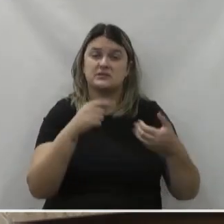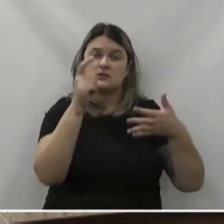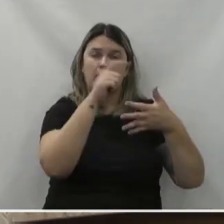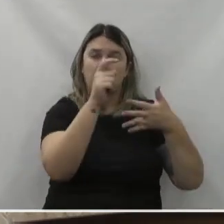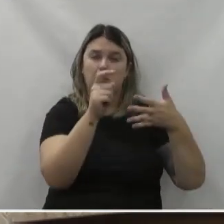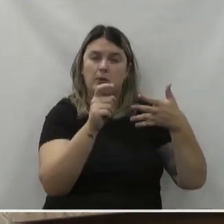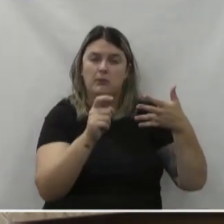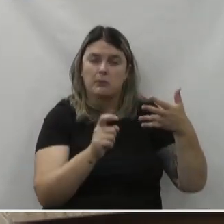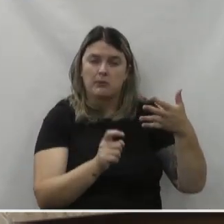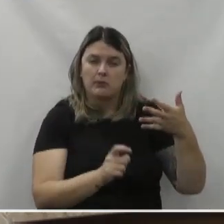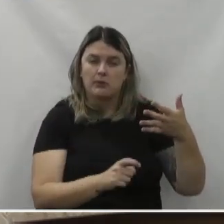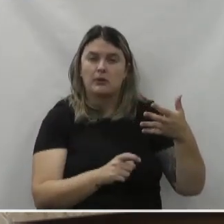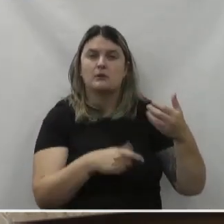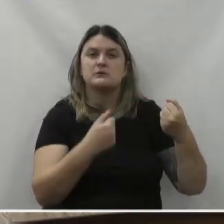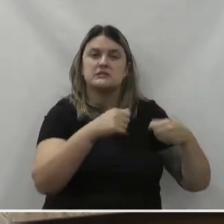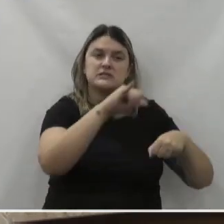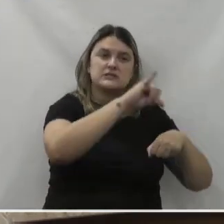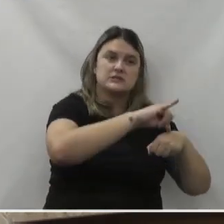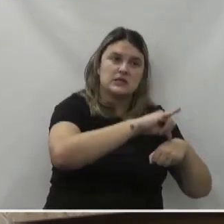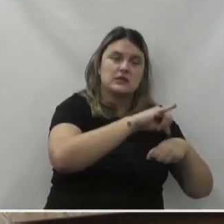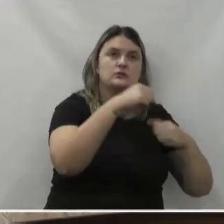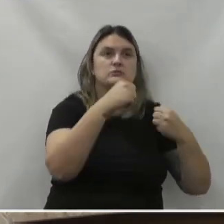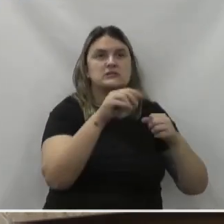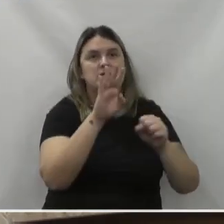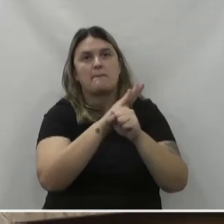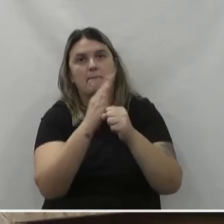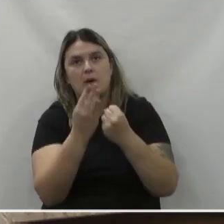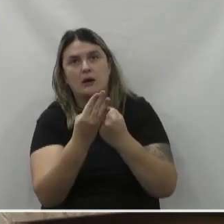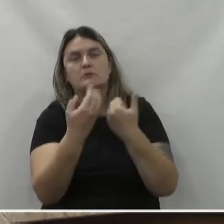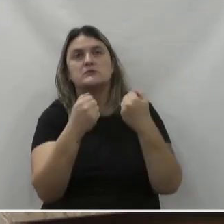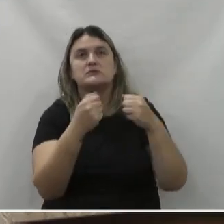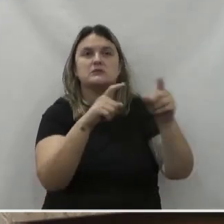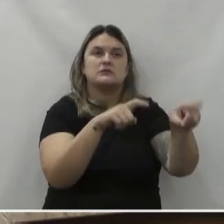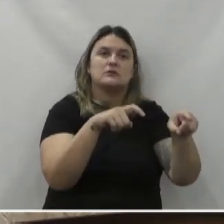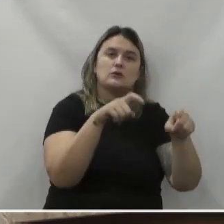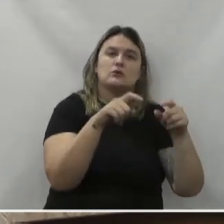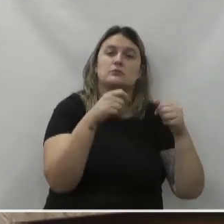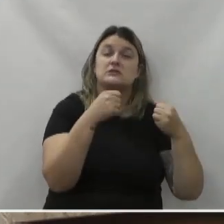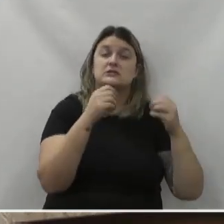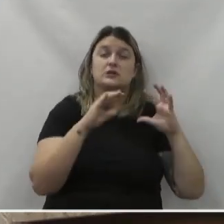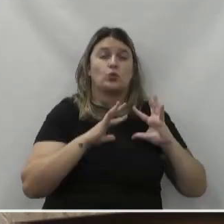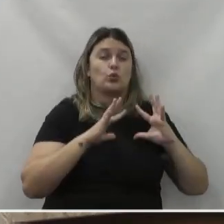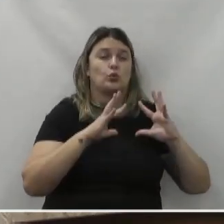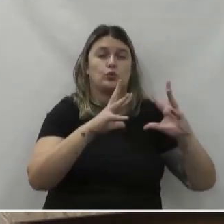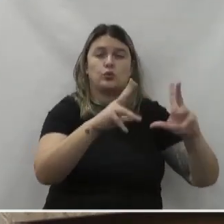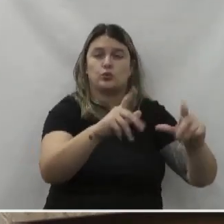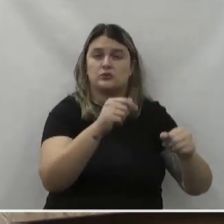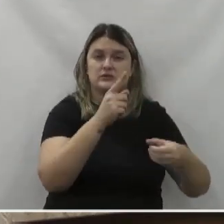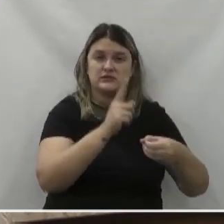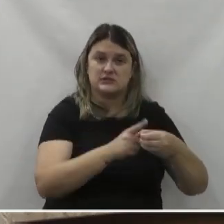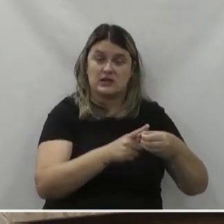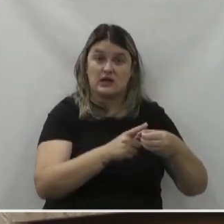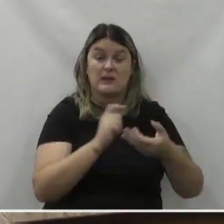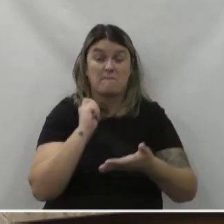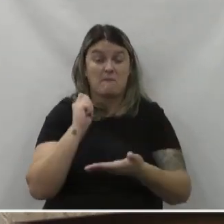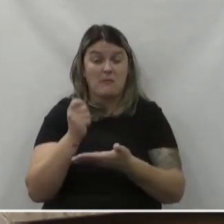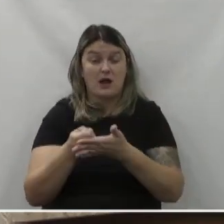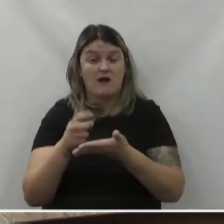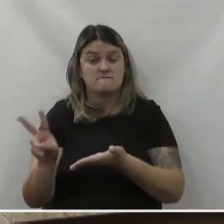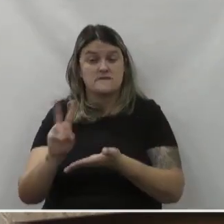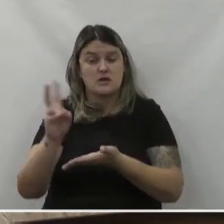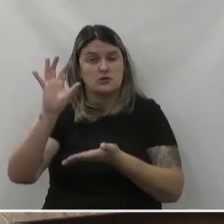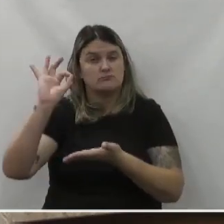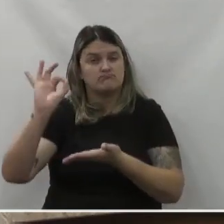todos, o centro, o bairro, nossos interiores, né, mas com preço justo,